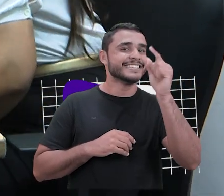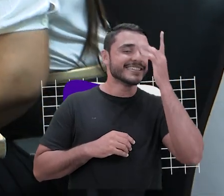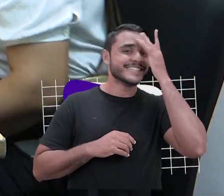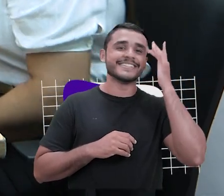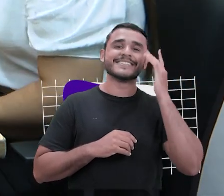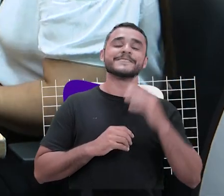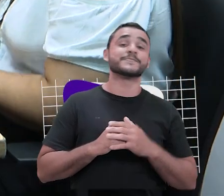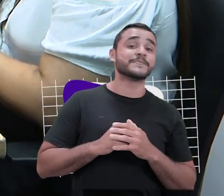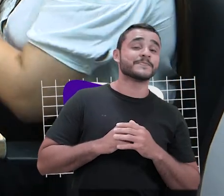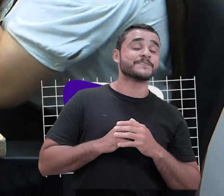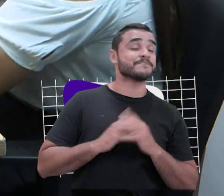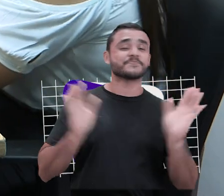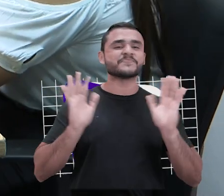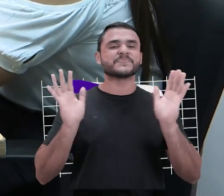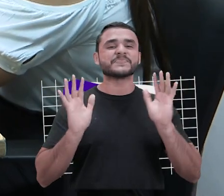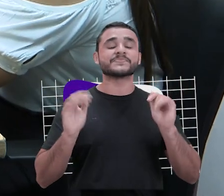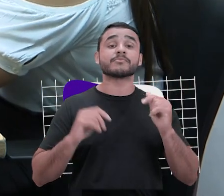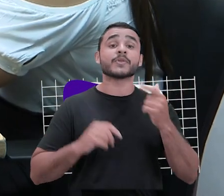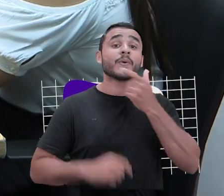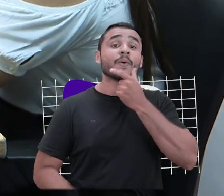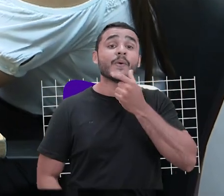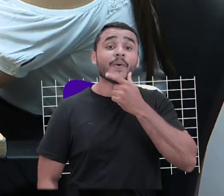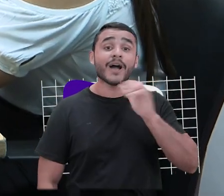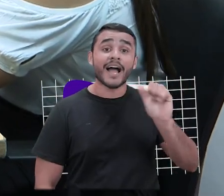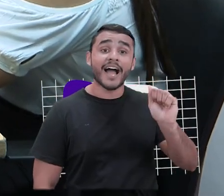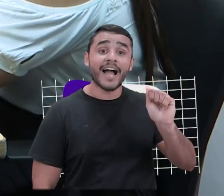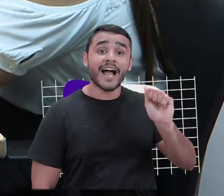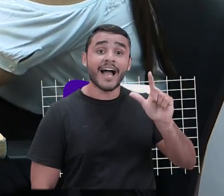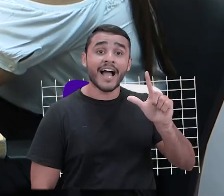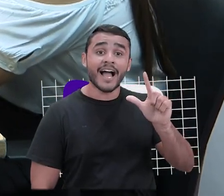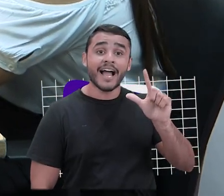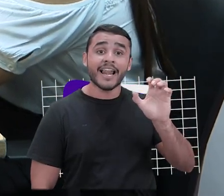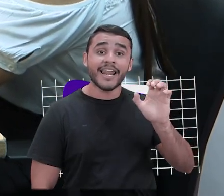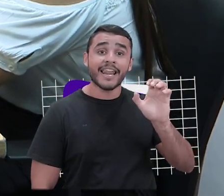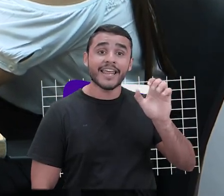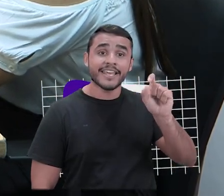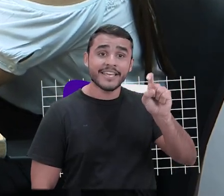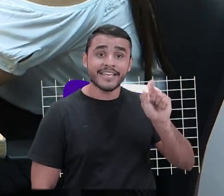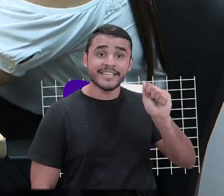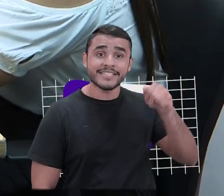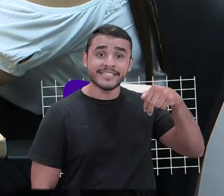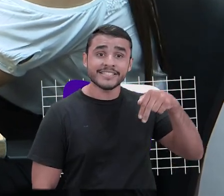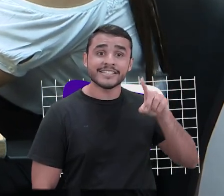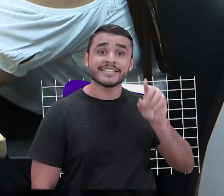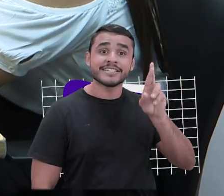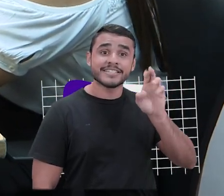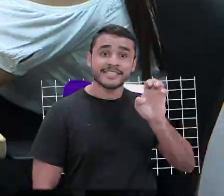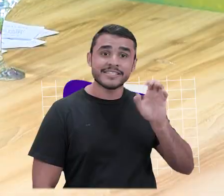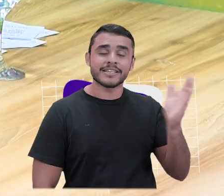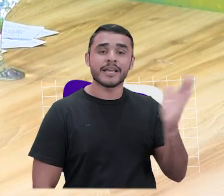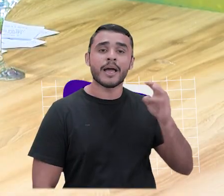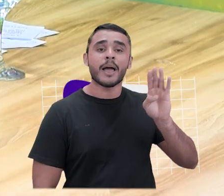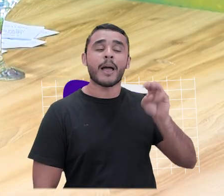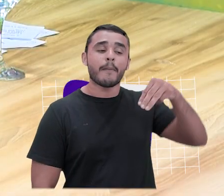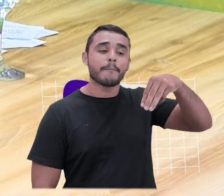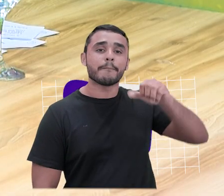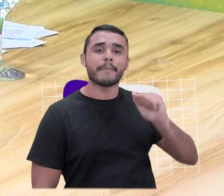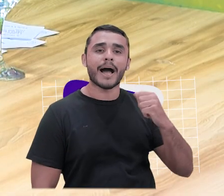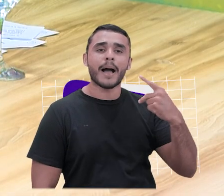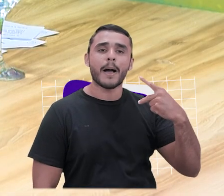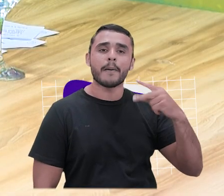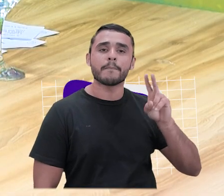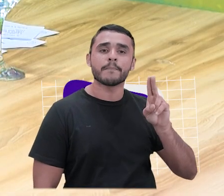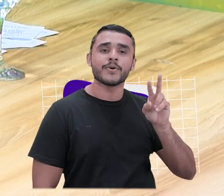Na verdade, o Alexandre, filho da doutora Fátima, Sim, Mapurunga. É verdade. Alexandre Mapurunga. foi um cara que me